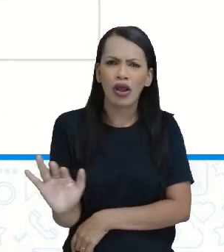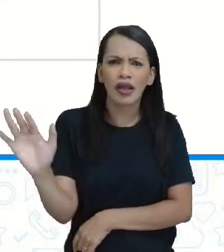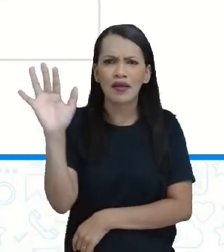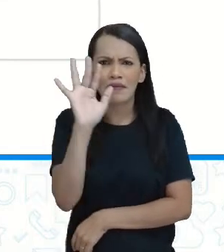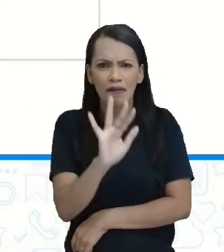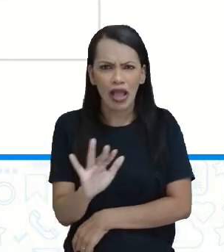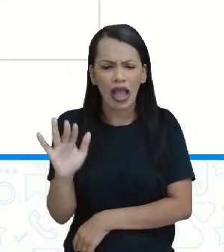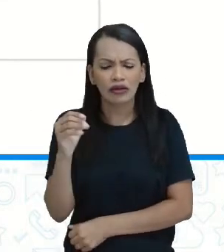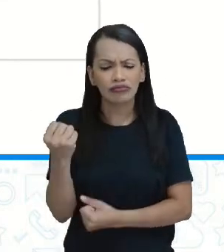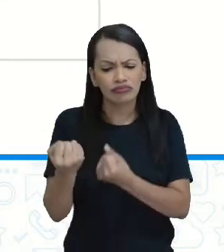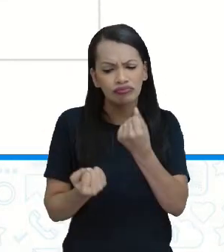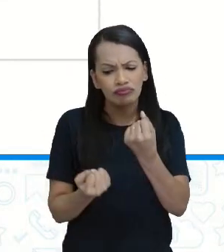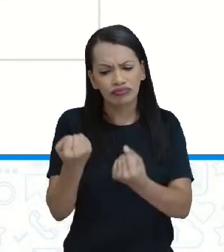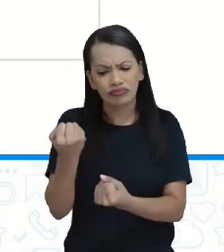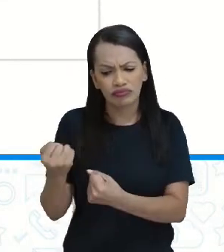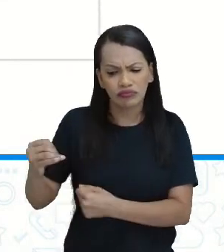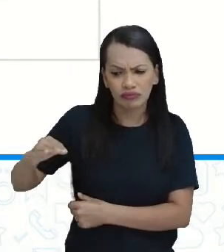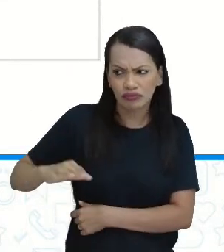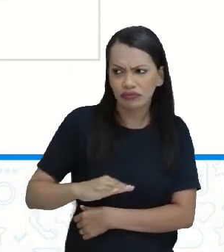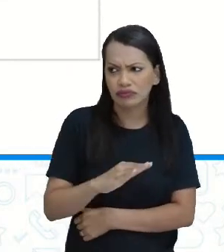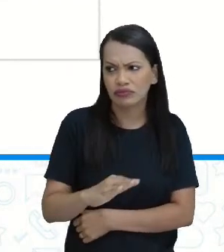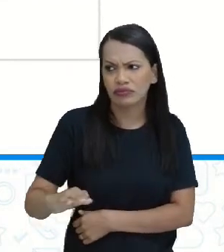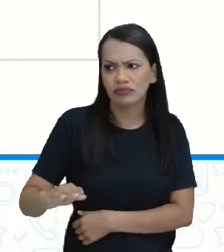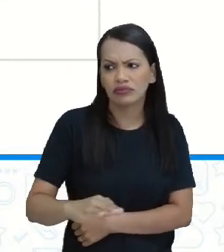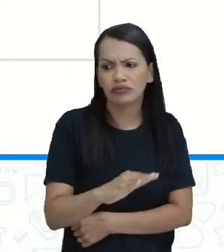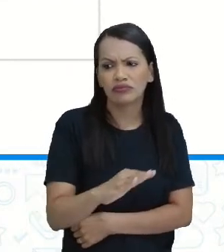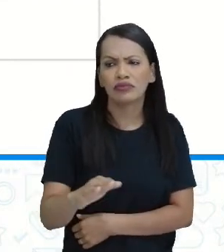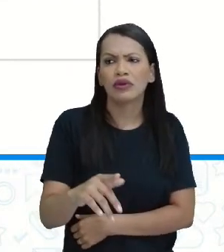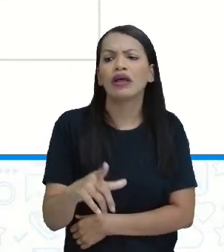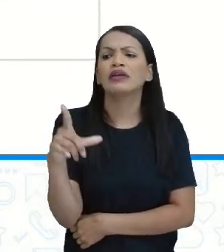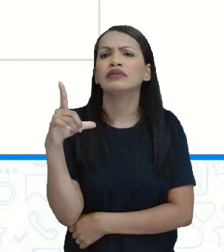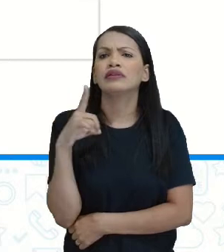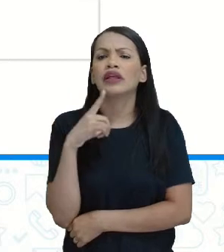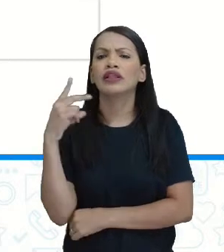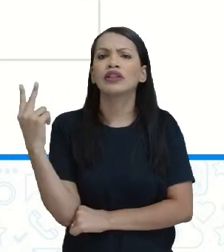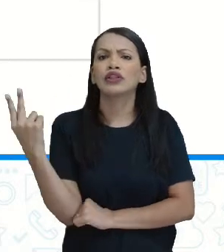Miguel. Miguel tem 2 caminhões, tá?